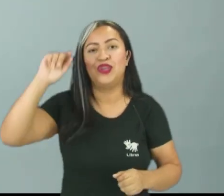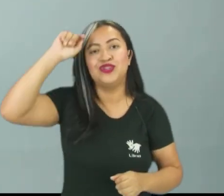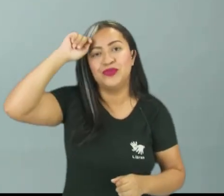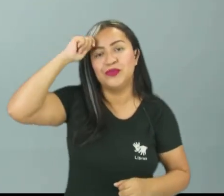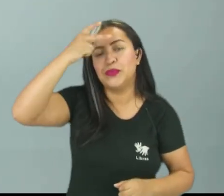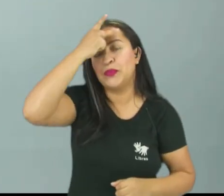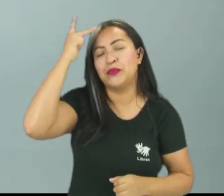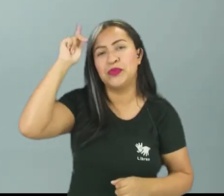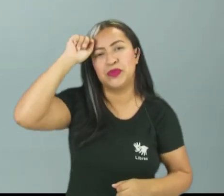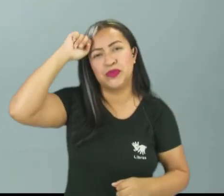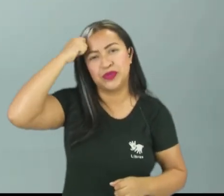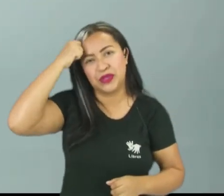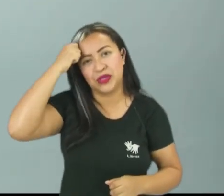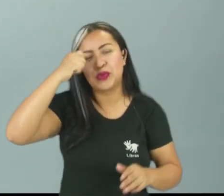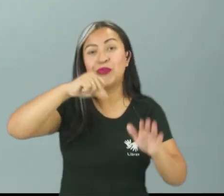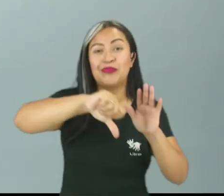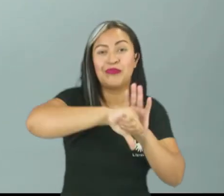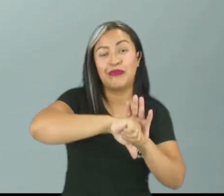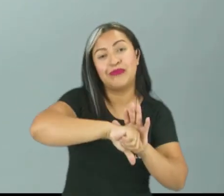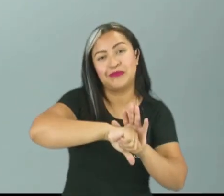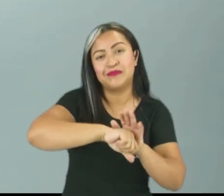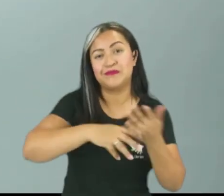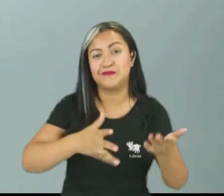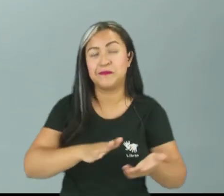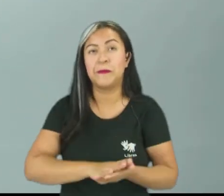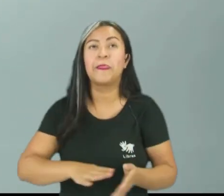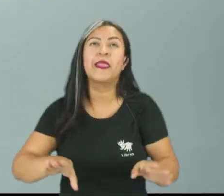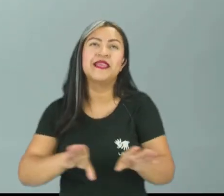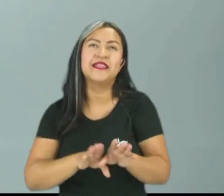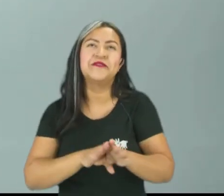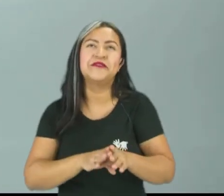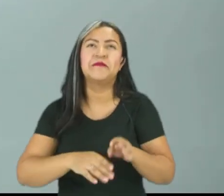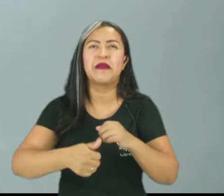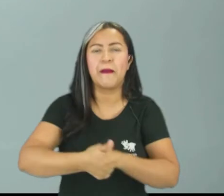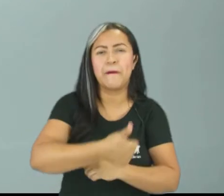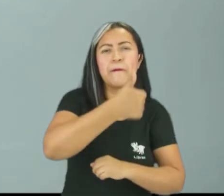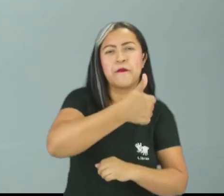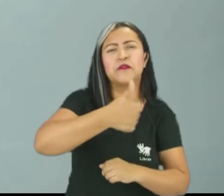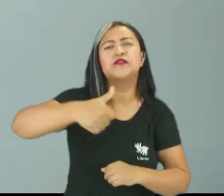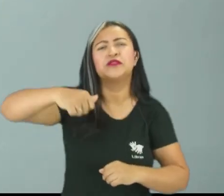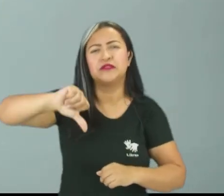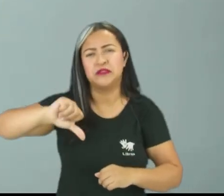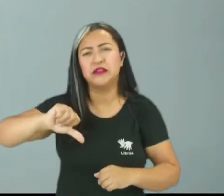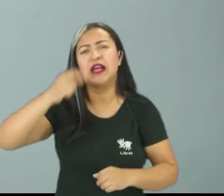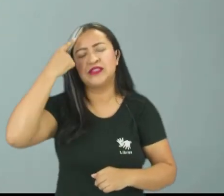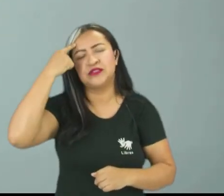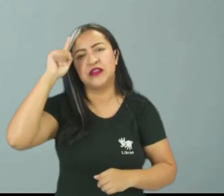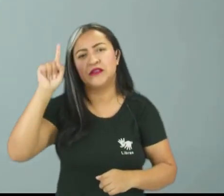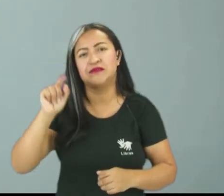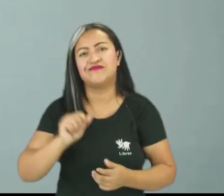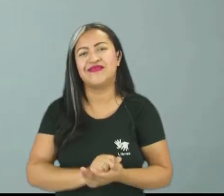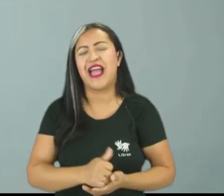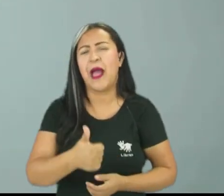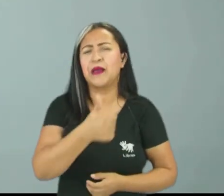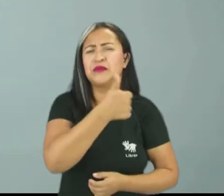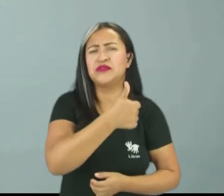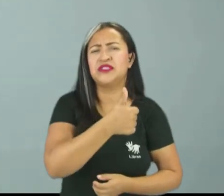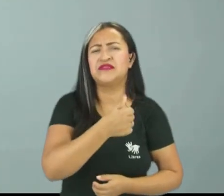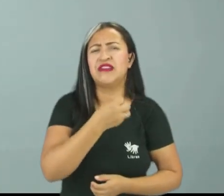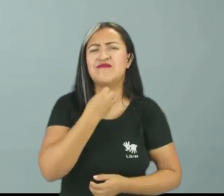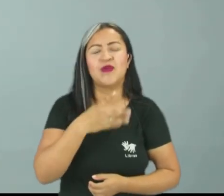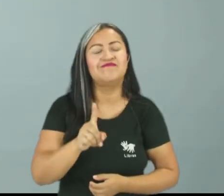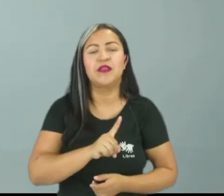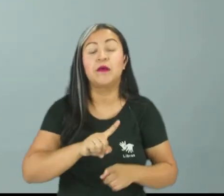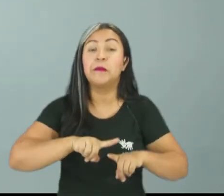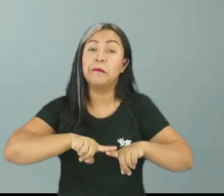aí pregando essa questão. E aí a gente tem a hegemonia positiva e a negativa, né? A positiva não é que seja boa, a positiva vem de um fato